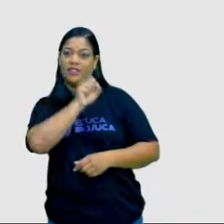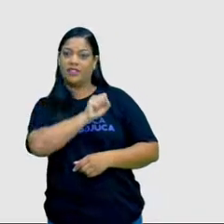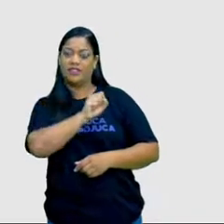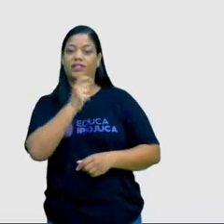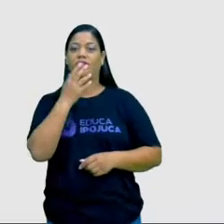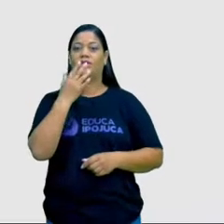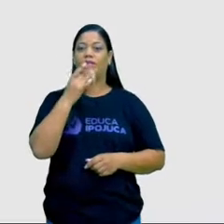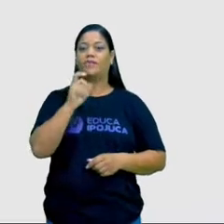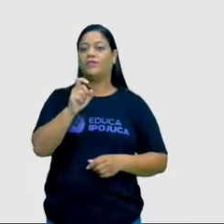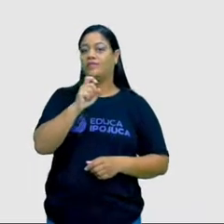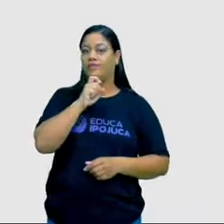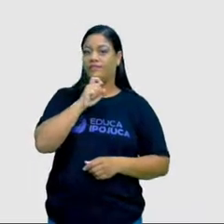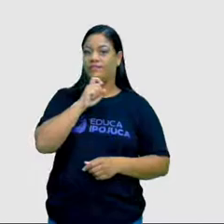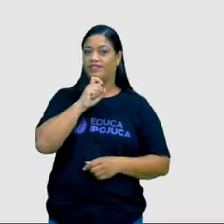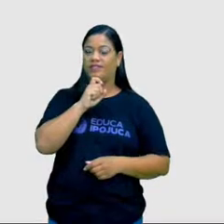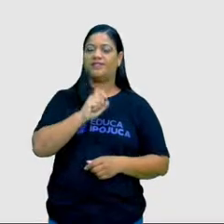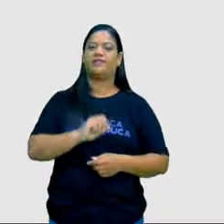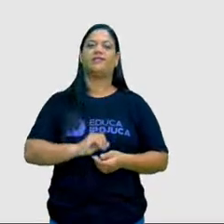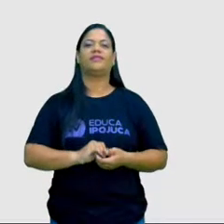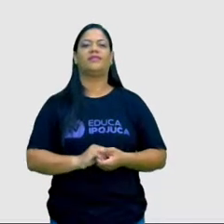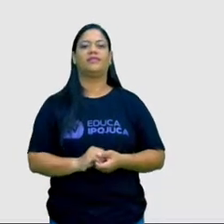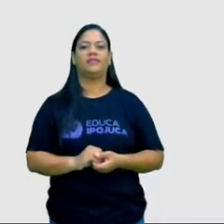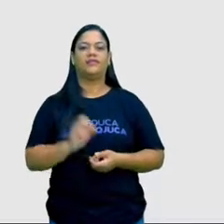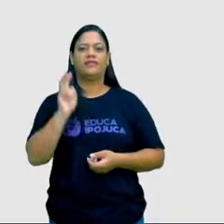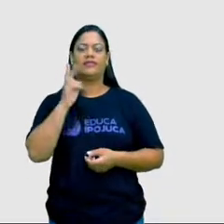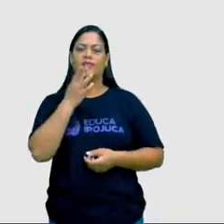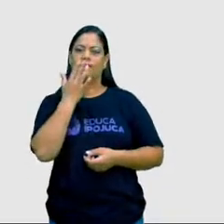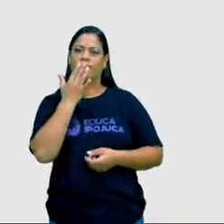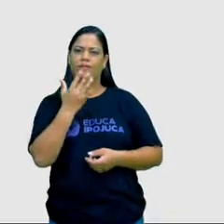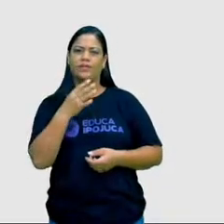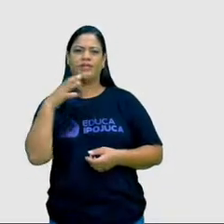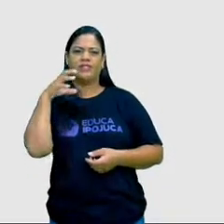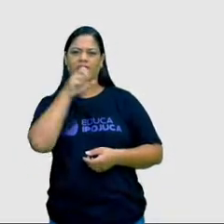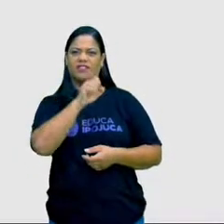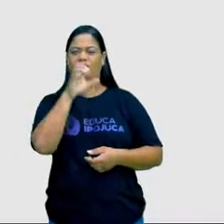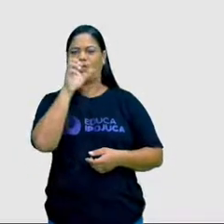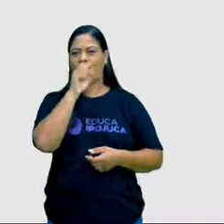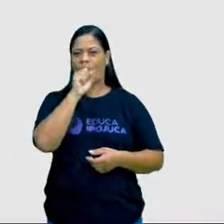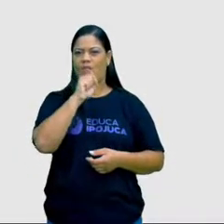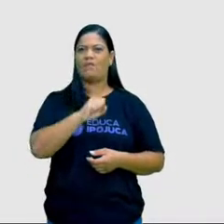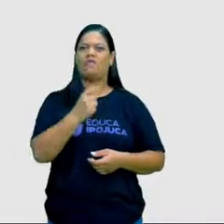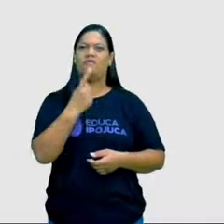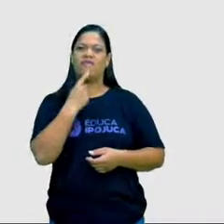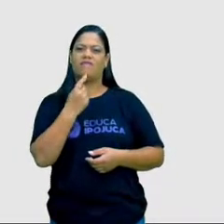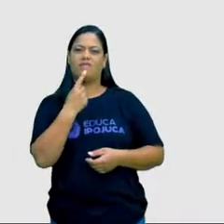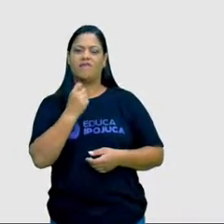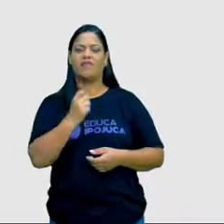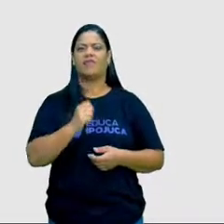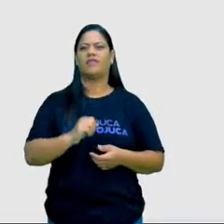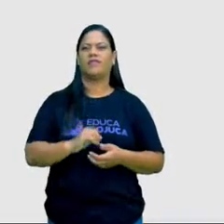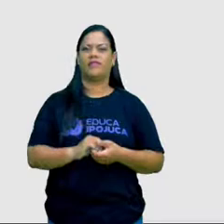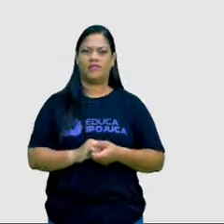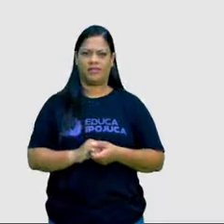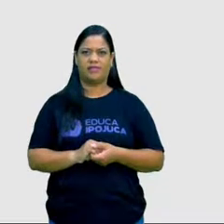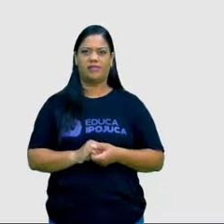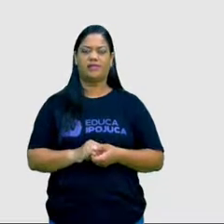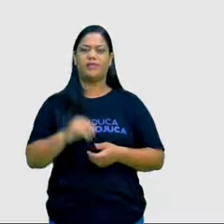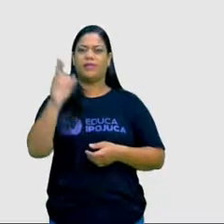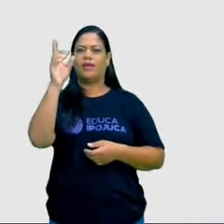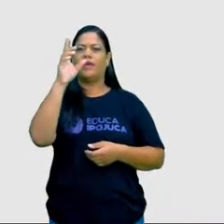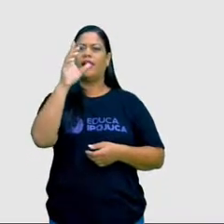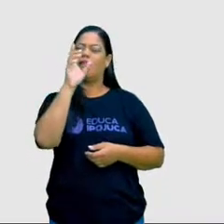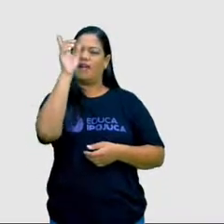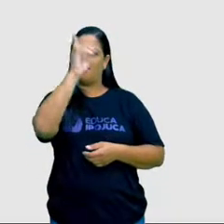cores frias, né? A gente vê que as cores quentes são mais laranja, vermelhas, mais puxando para o amarelo